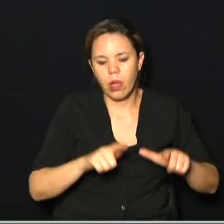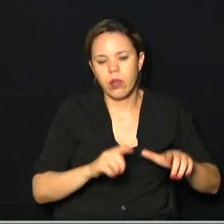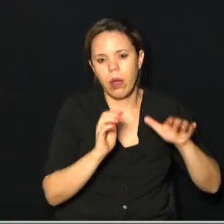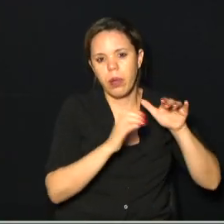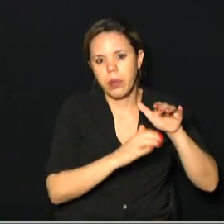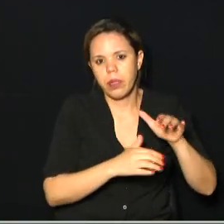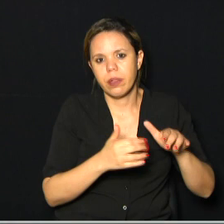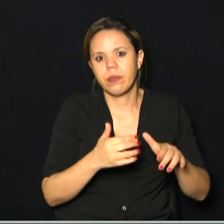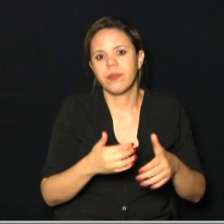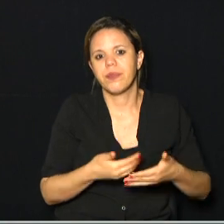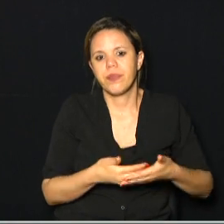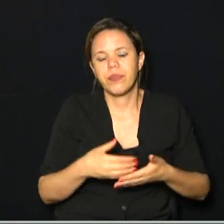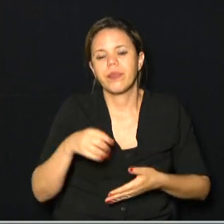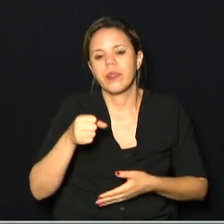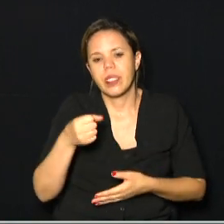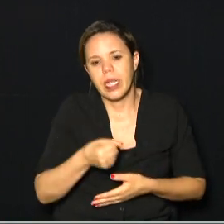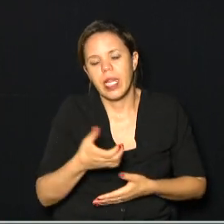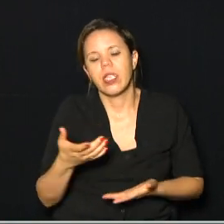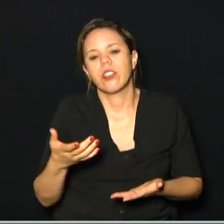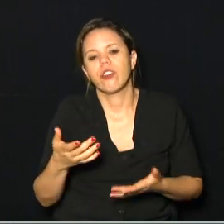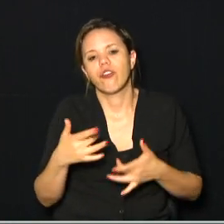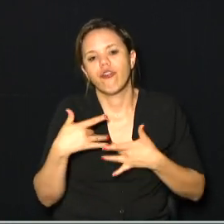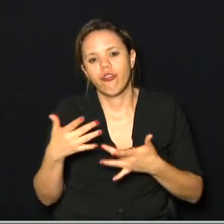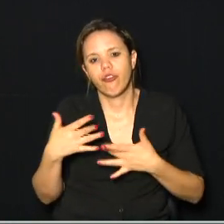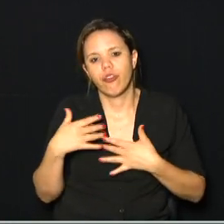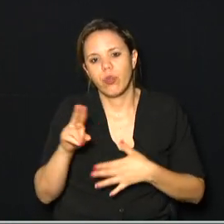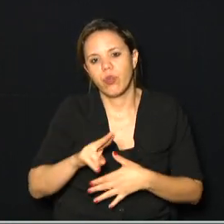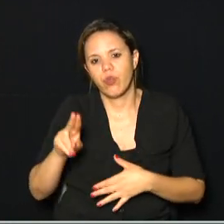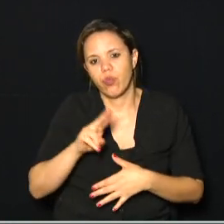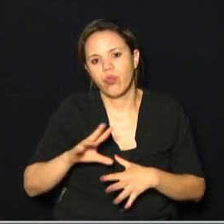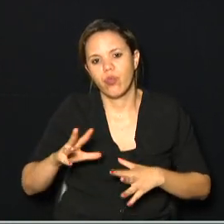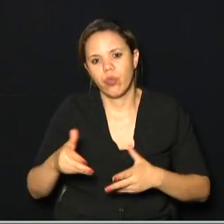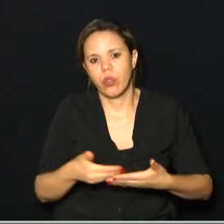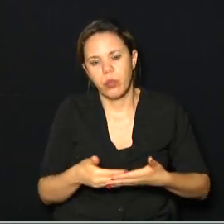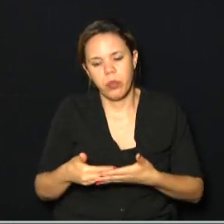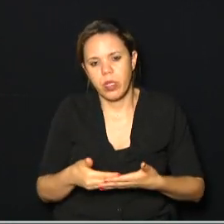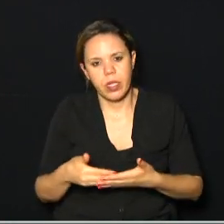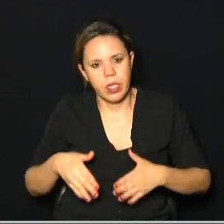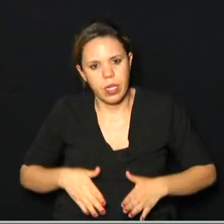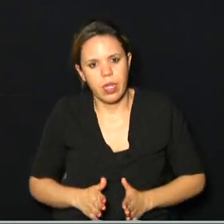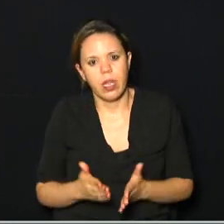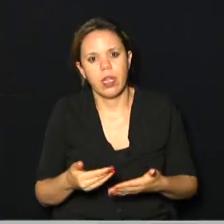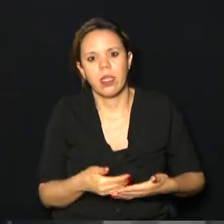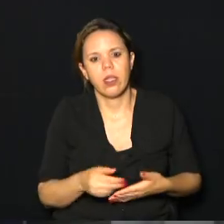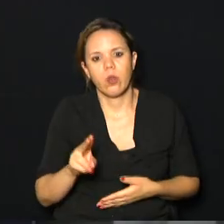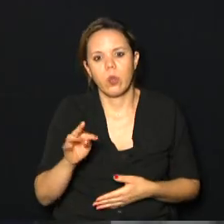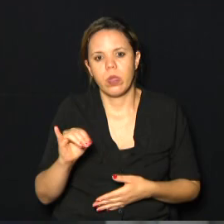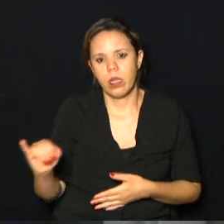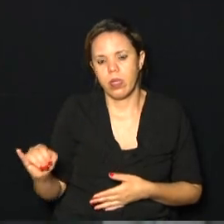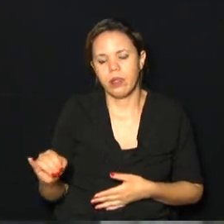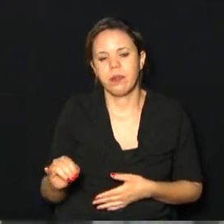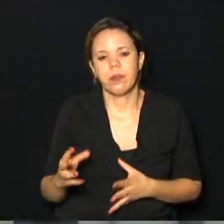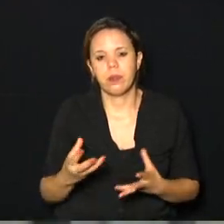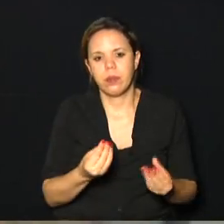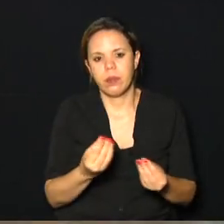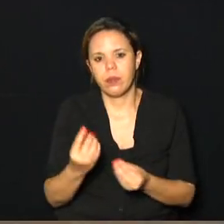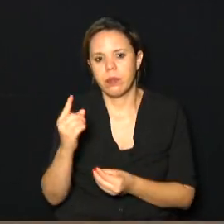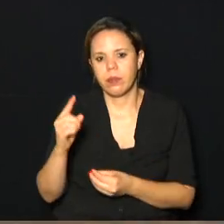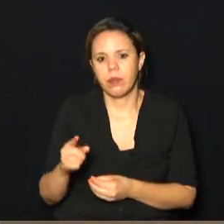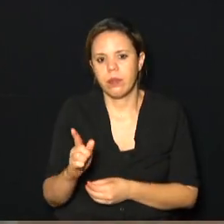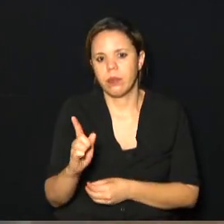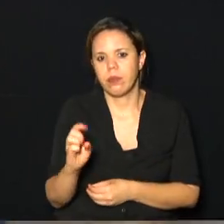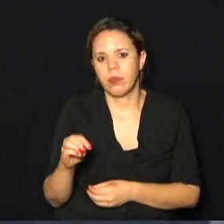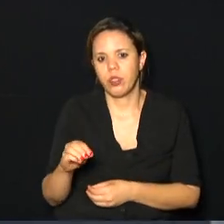contato, a gente aceita a doação e é usado nos nossos prematurinhos lá na UTI, né? Então, às vezes tem bebê de 1.000